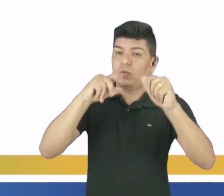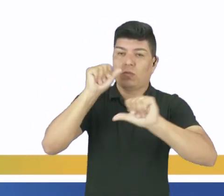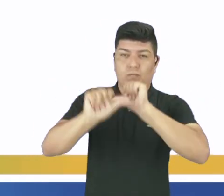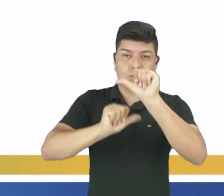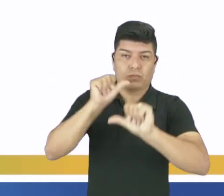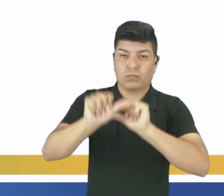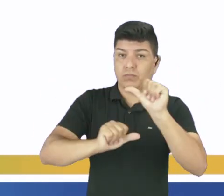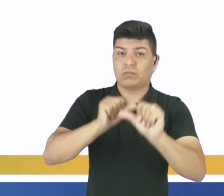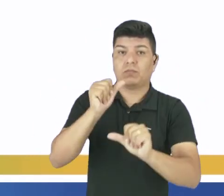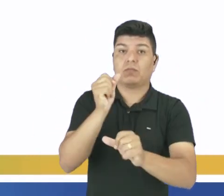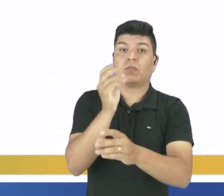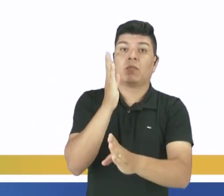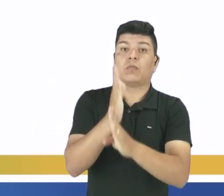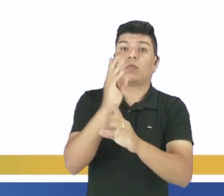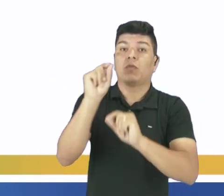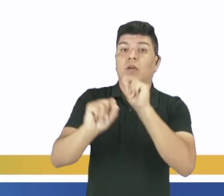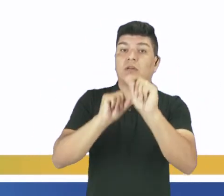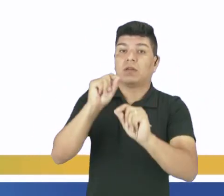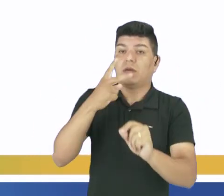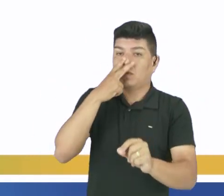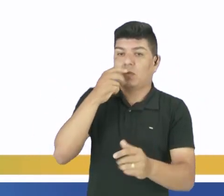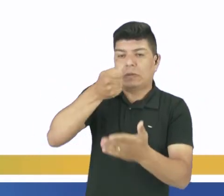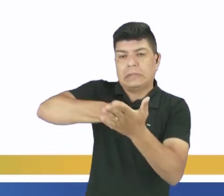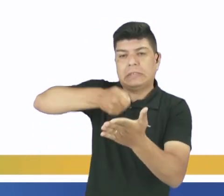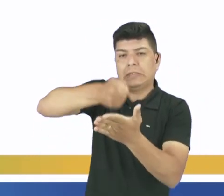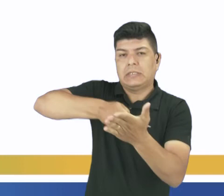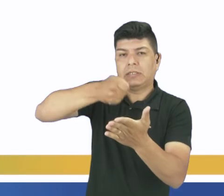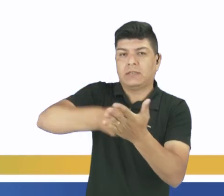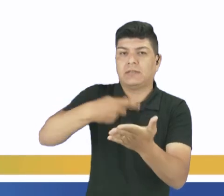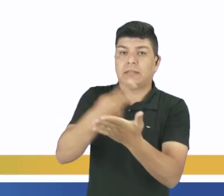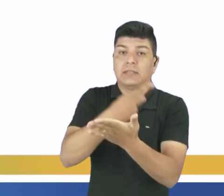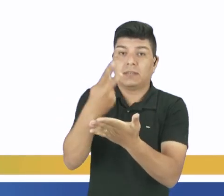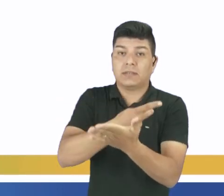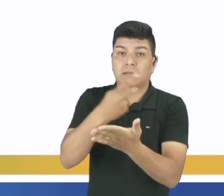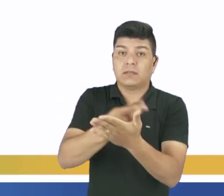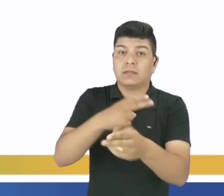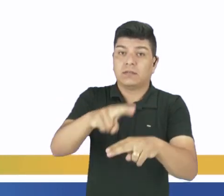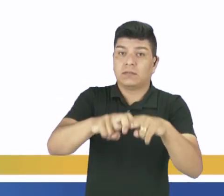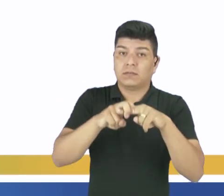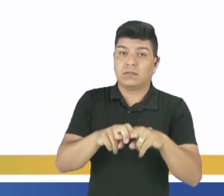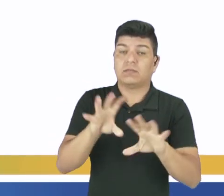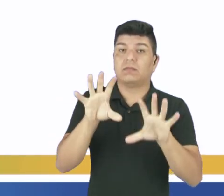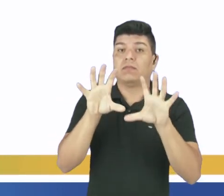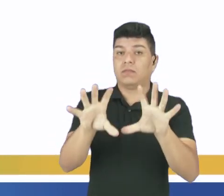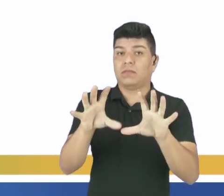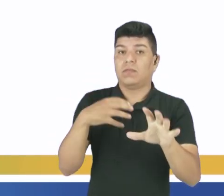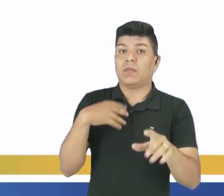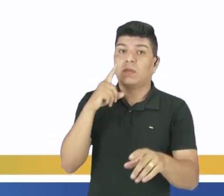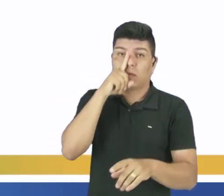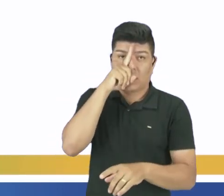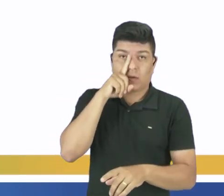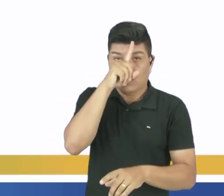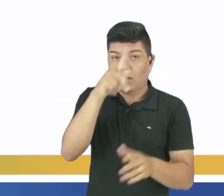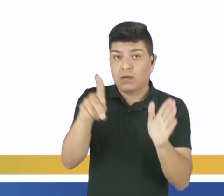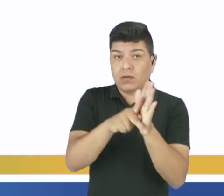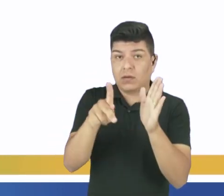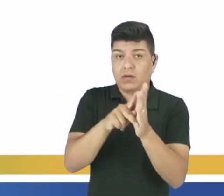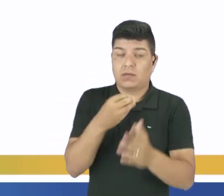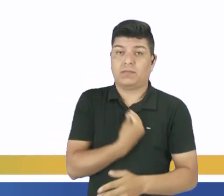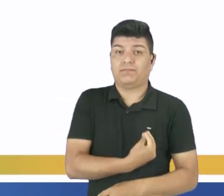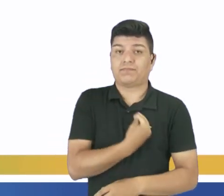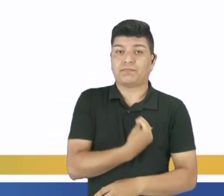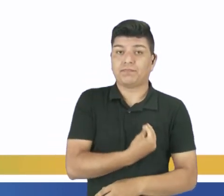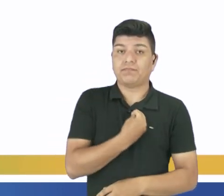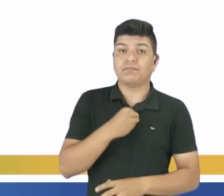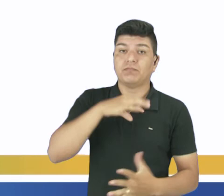alterada. Os recursos naturais passaram a ser explorados de maneira irracional, colocando, portanto, em risco a própria